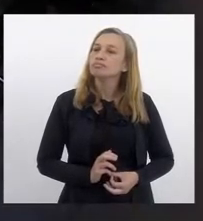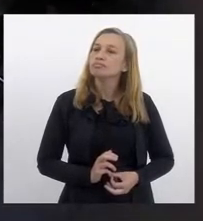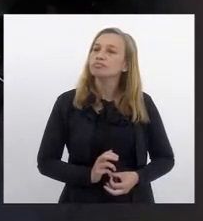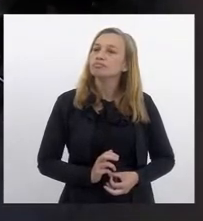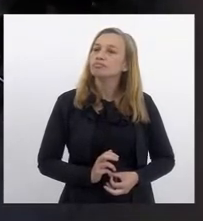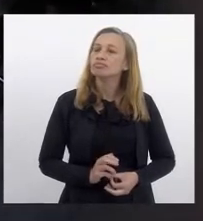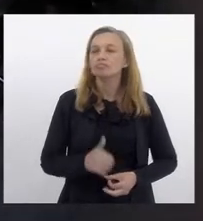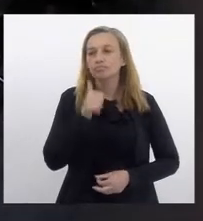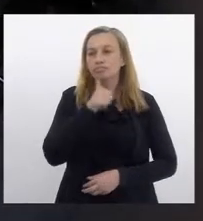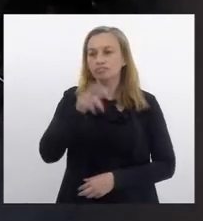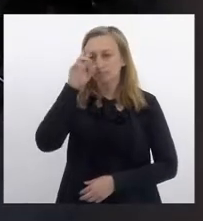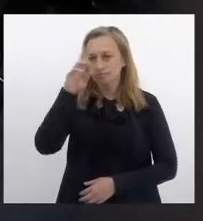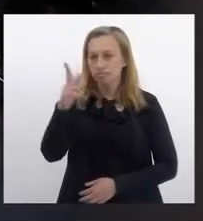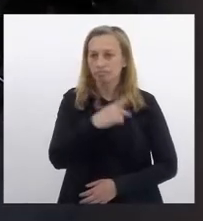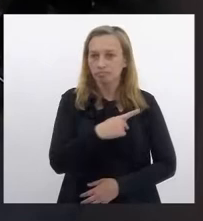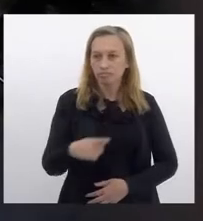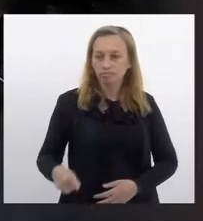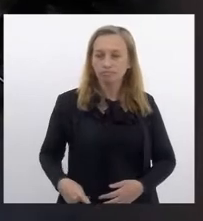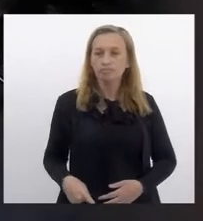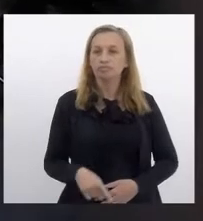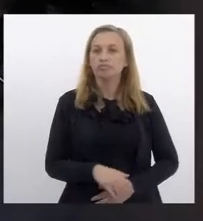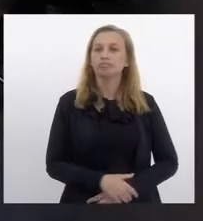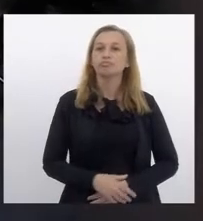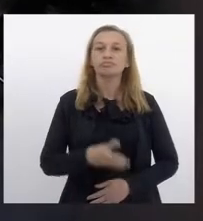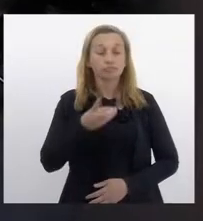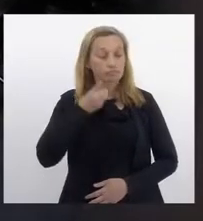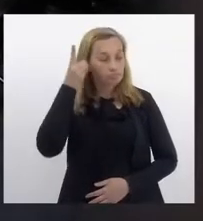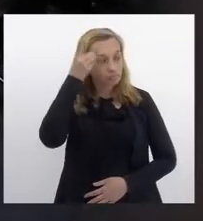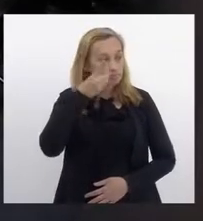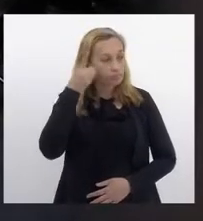Senhora presidente, deputada